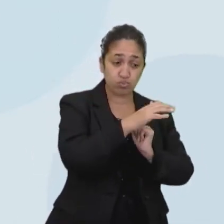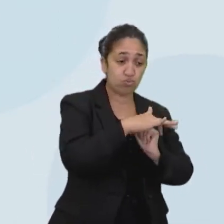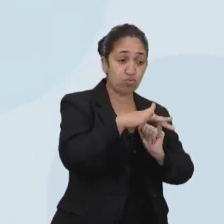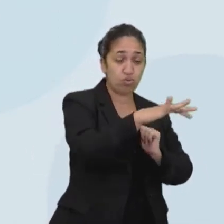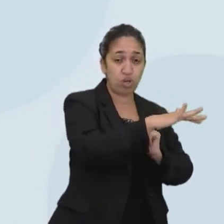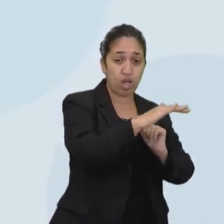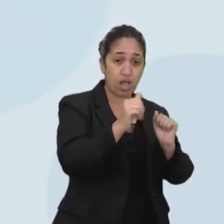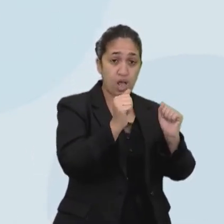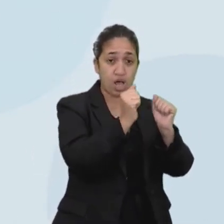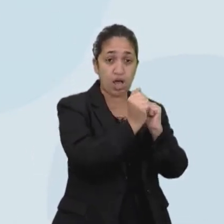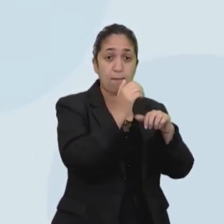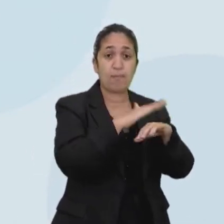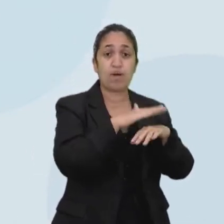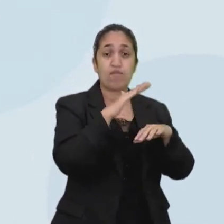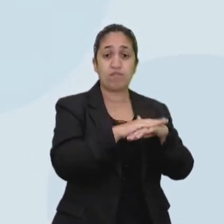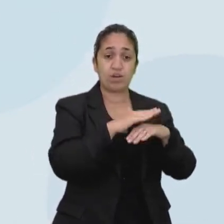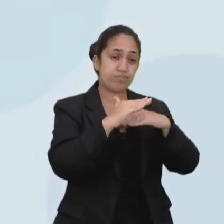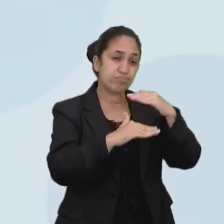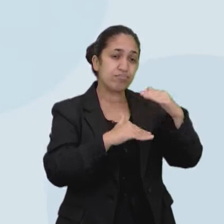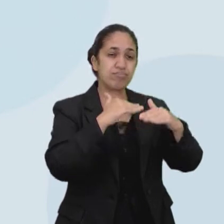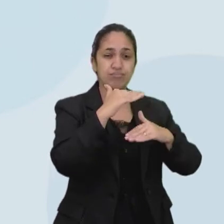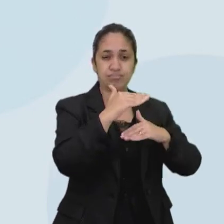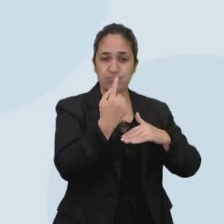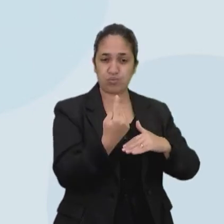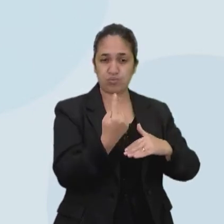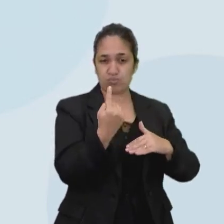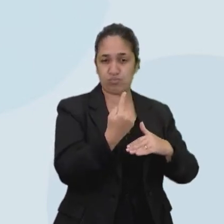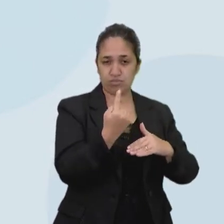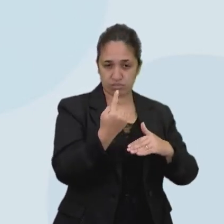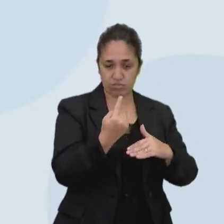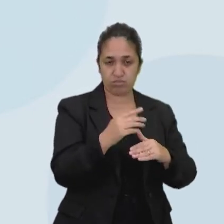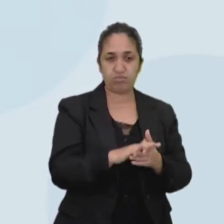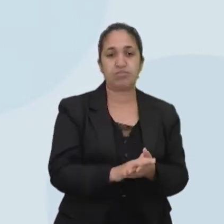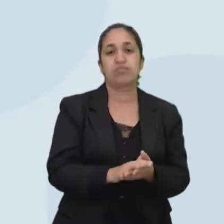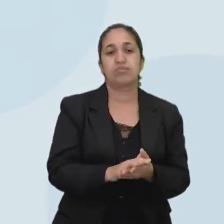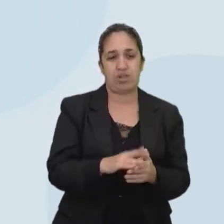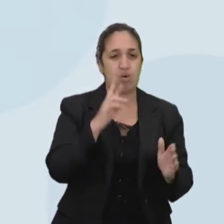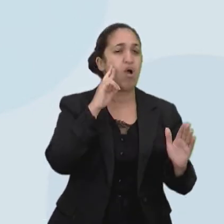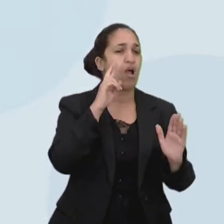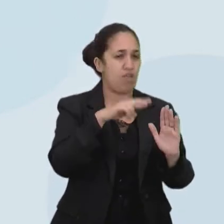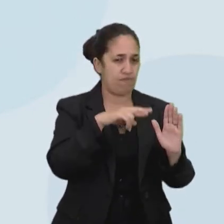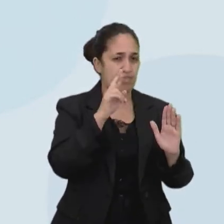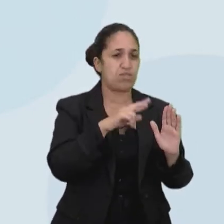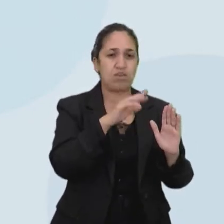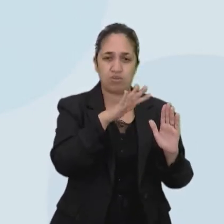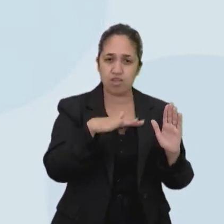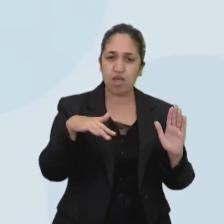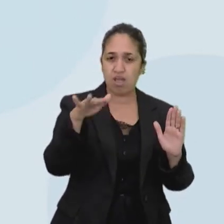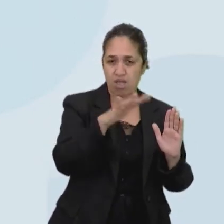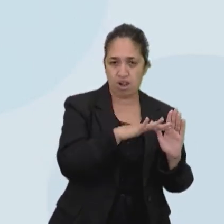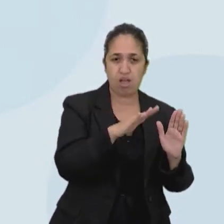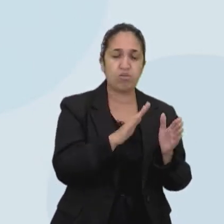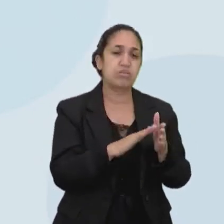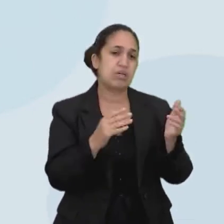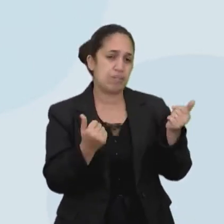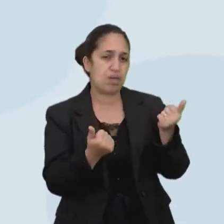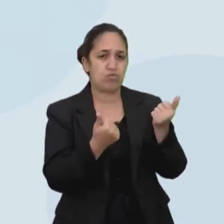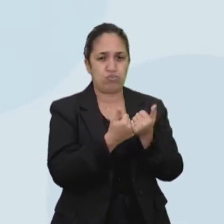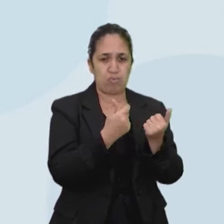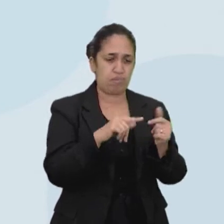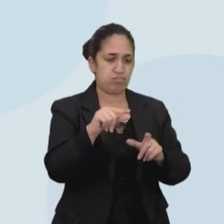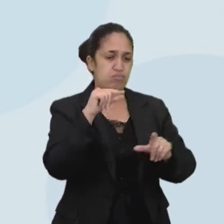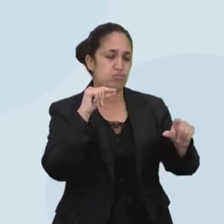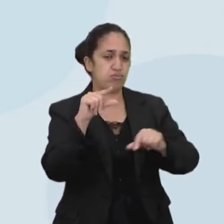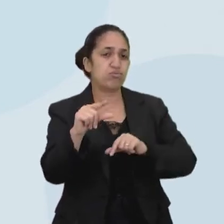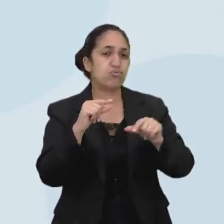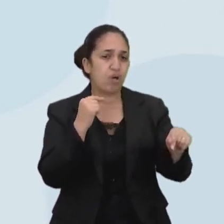trabalharam em conjunto vão funcionar como um projeto único. Então, vamos ter que fazer essa revisão geral. Analisar o suporte midiático escolhido, já